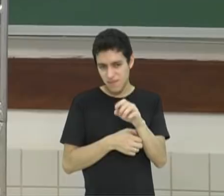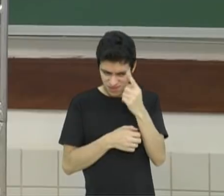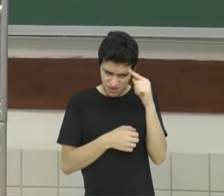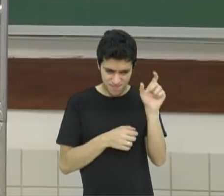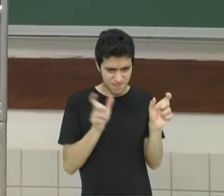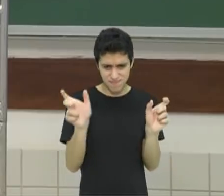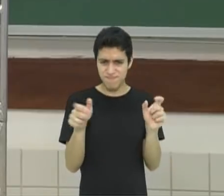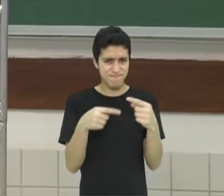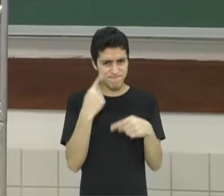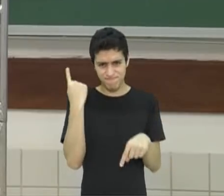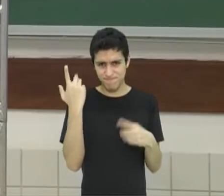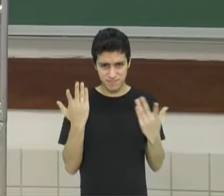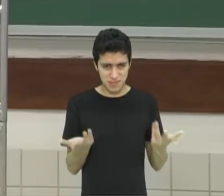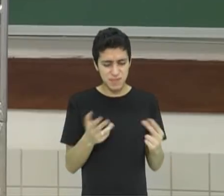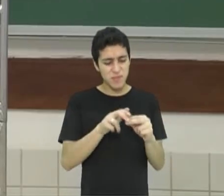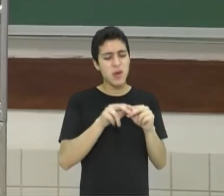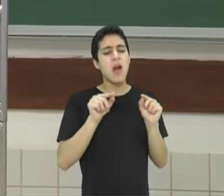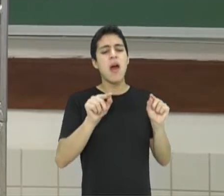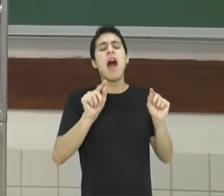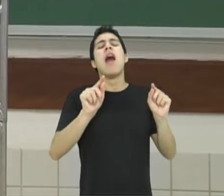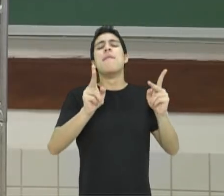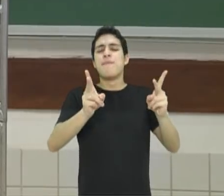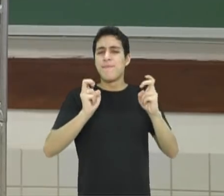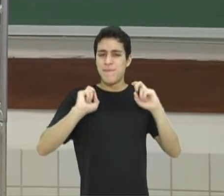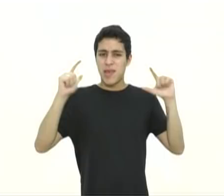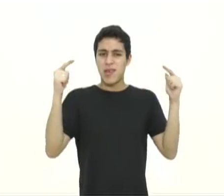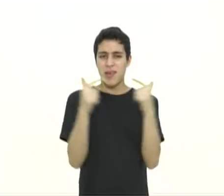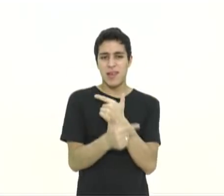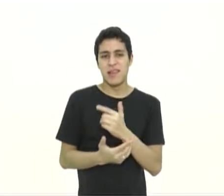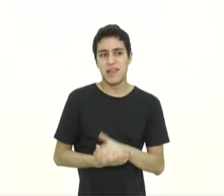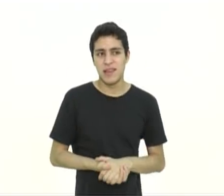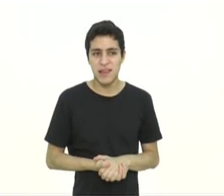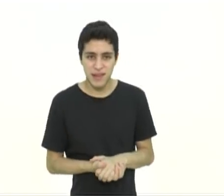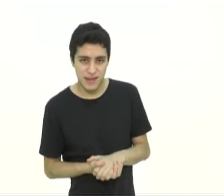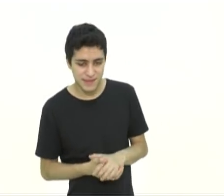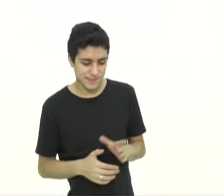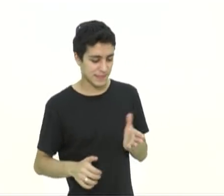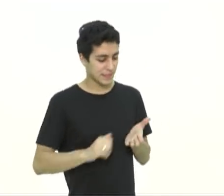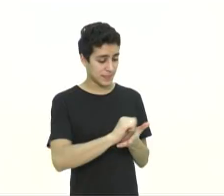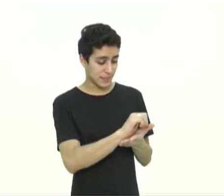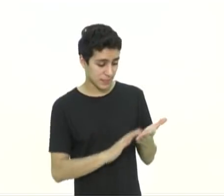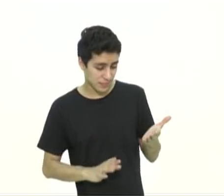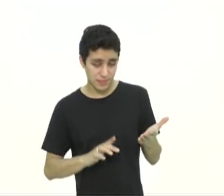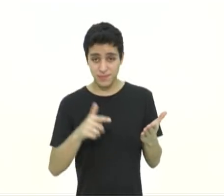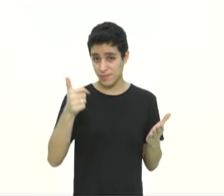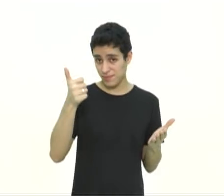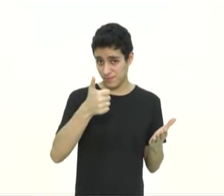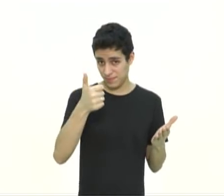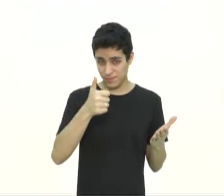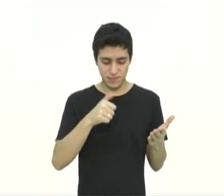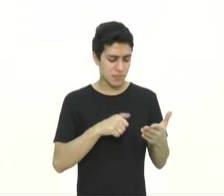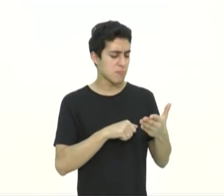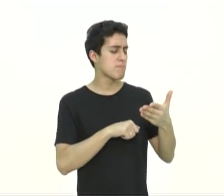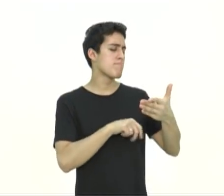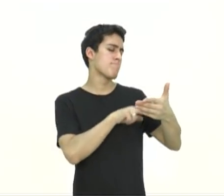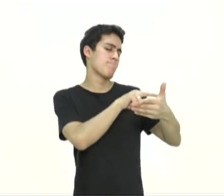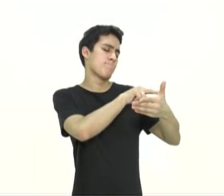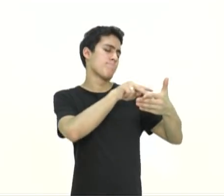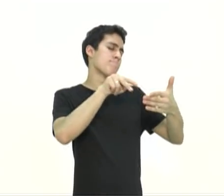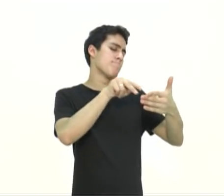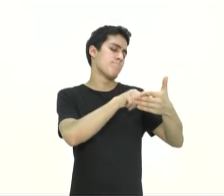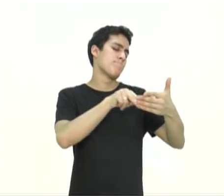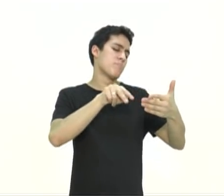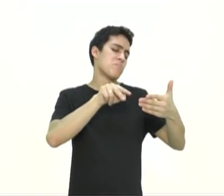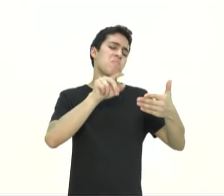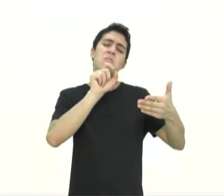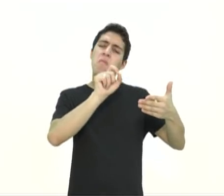palavras opostas. E aí está o humor. Exercício número 1. Na leitura do texto, por que podemos